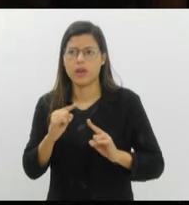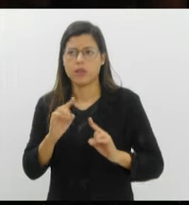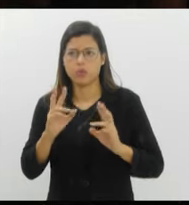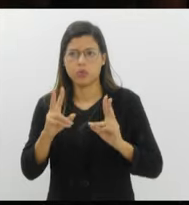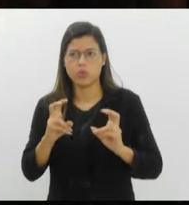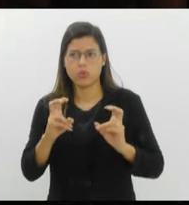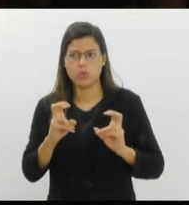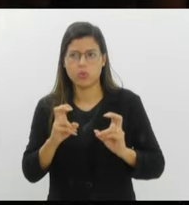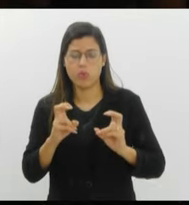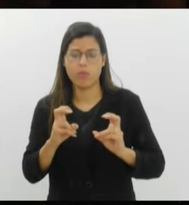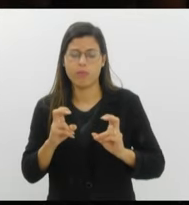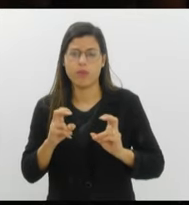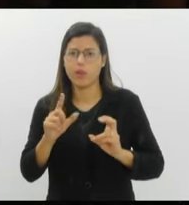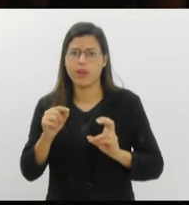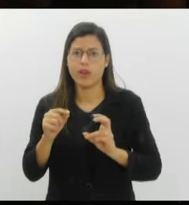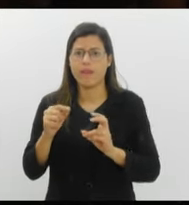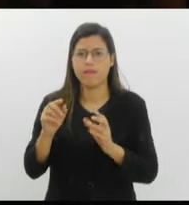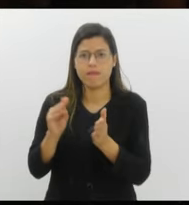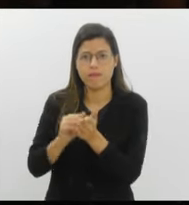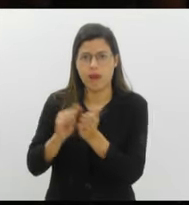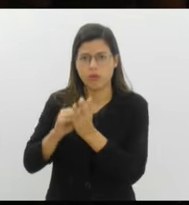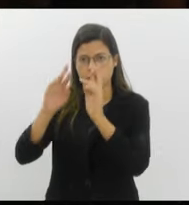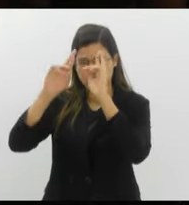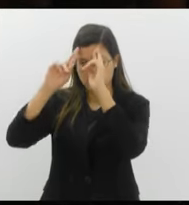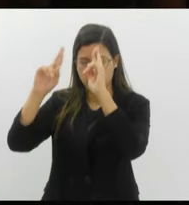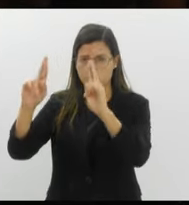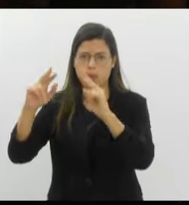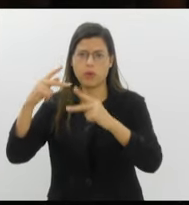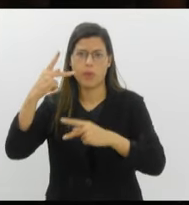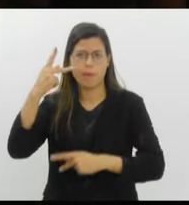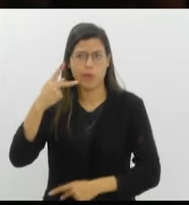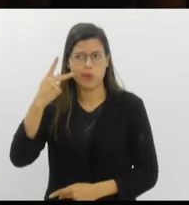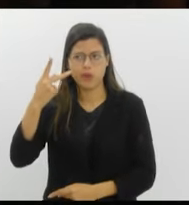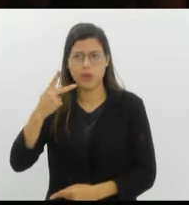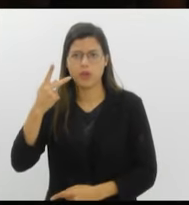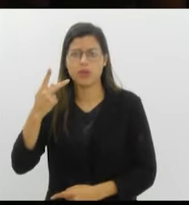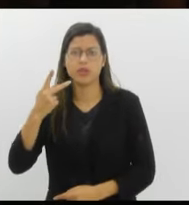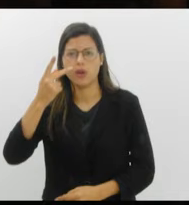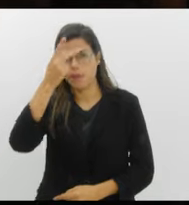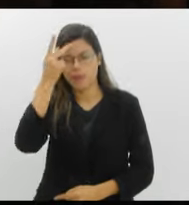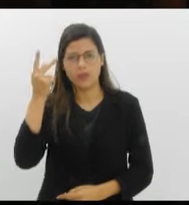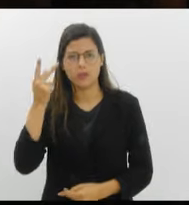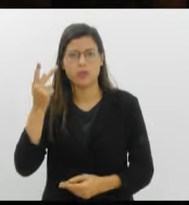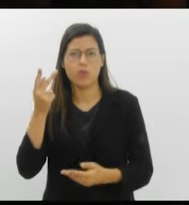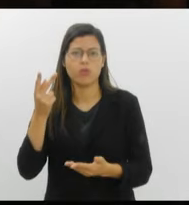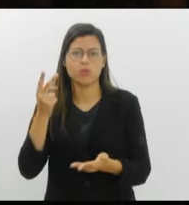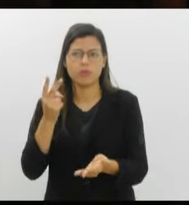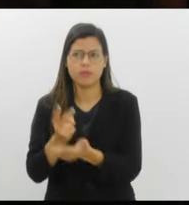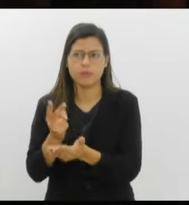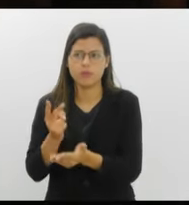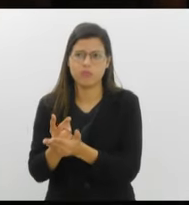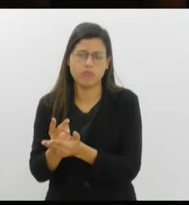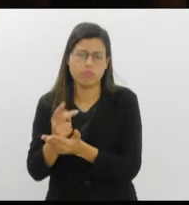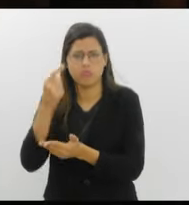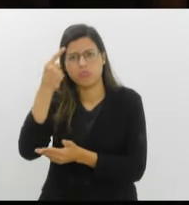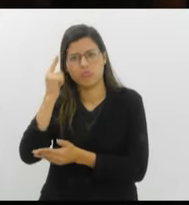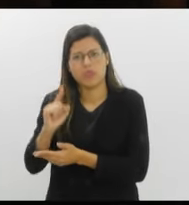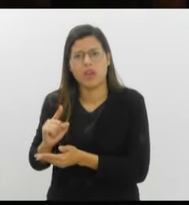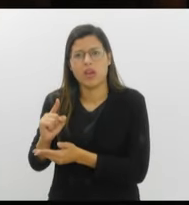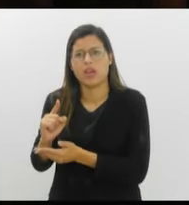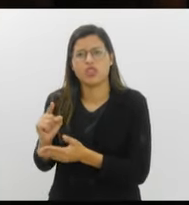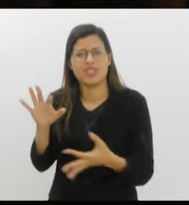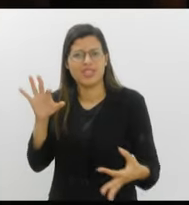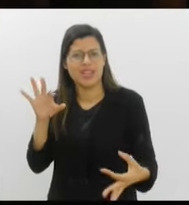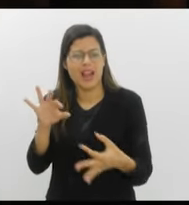que desrespeita a política, aquele que desrespeita aqueles que insistem, talvez por fisiologismo ou conveniência, em serem seus